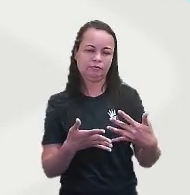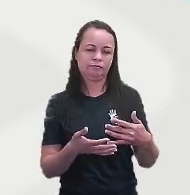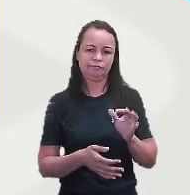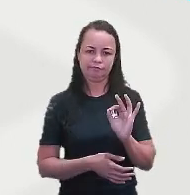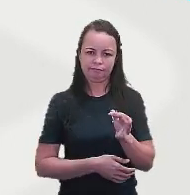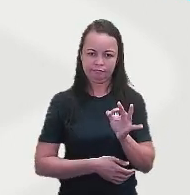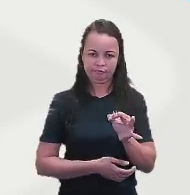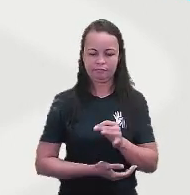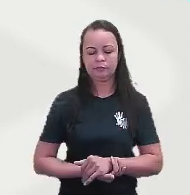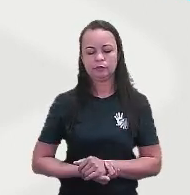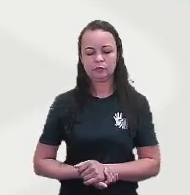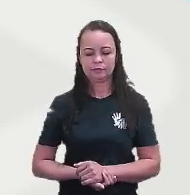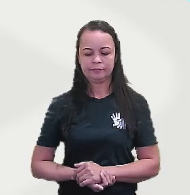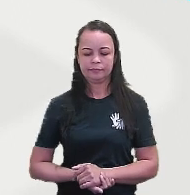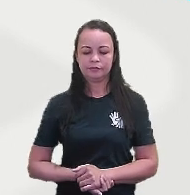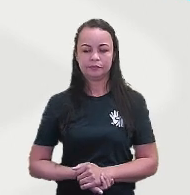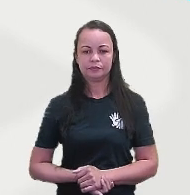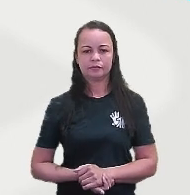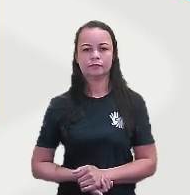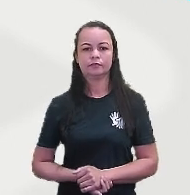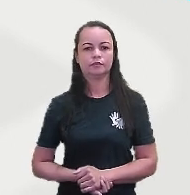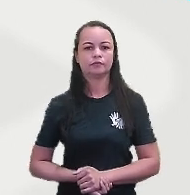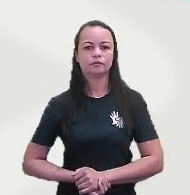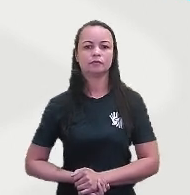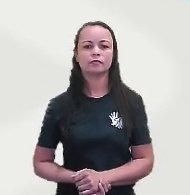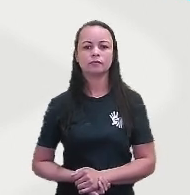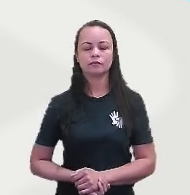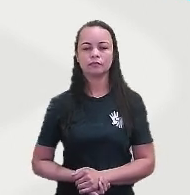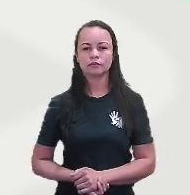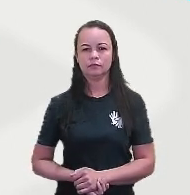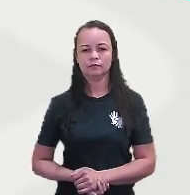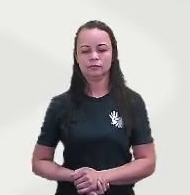Certo? Vamos seguir.